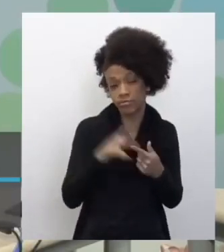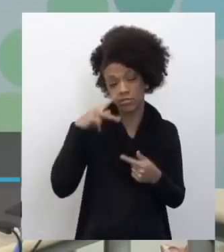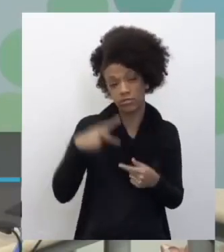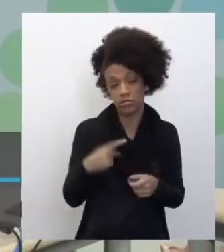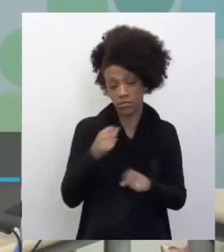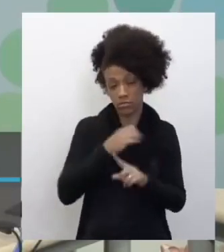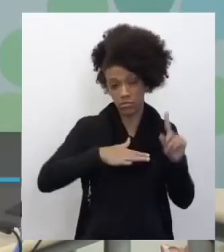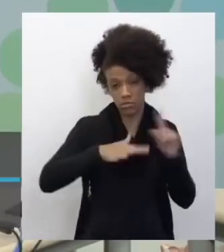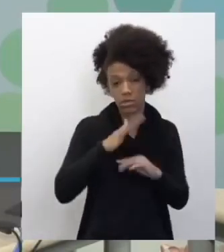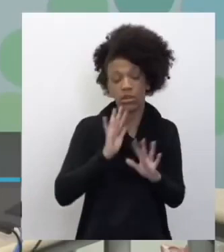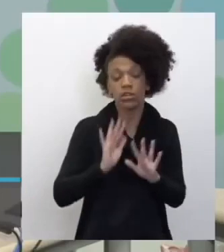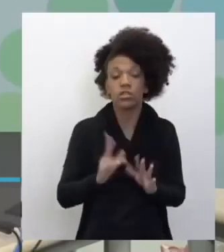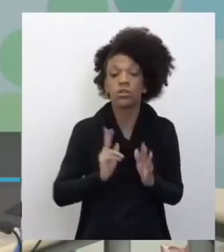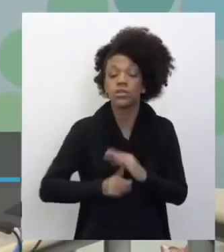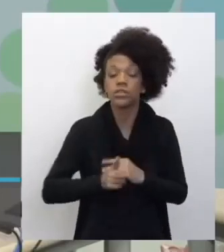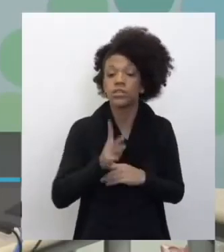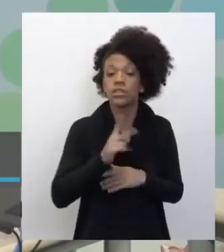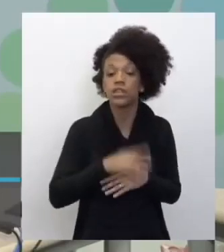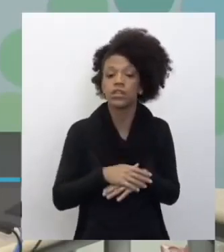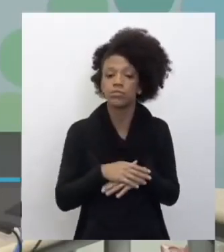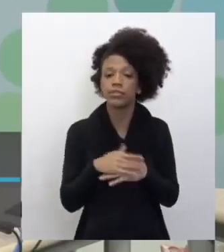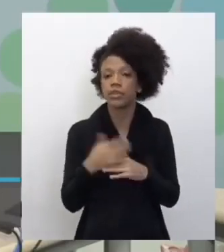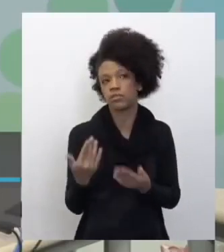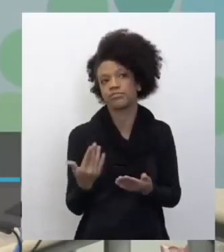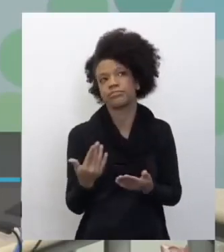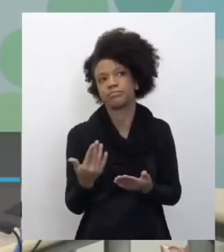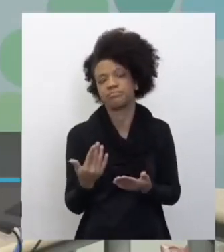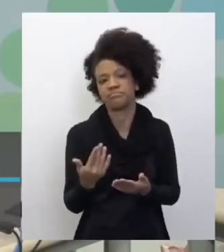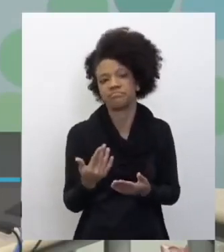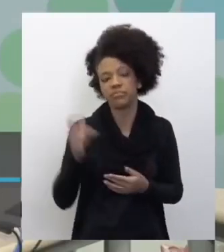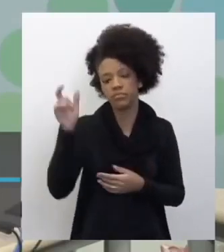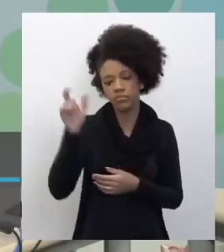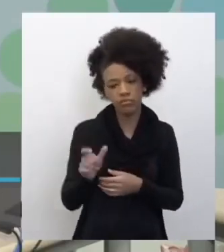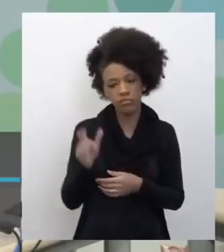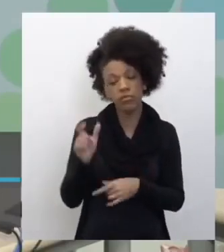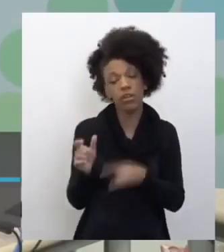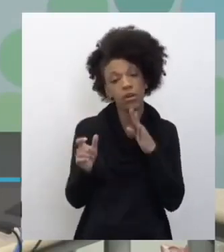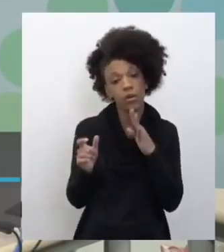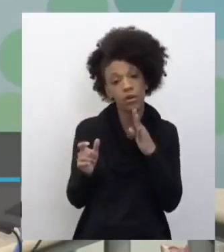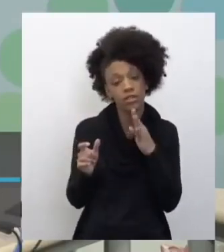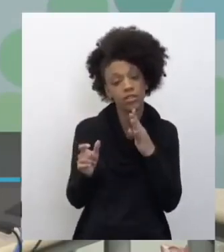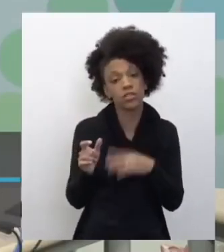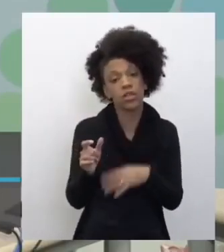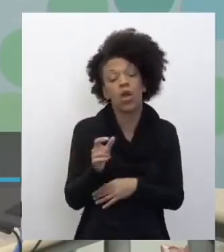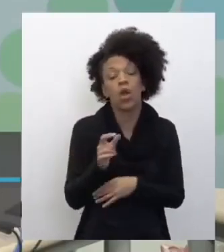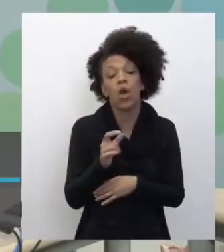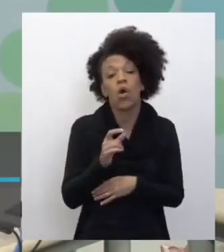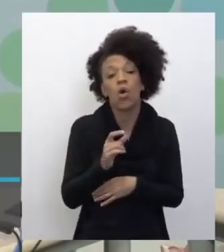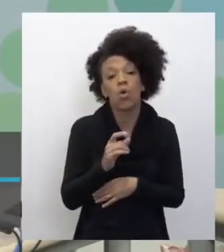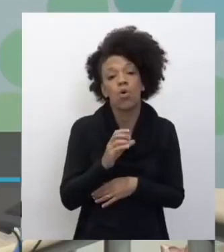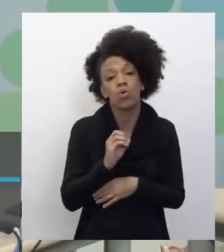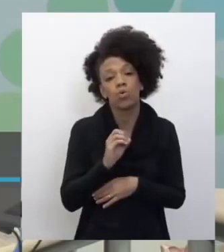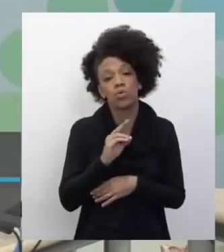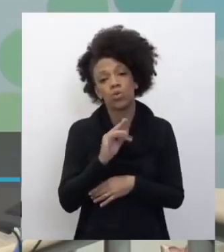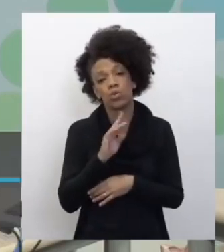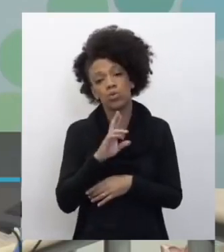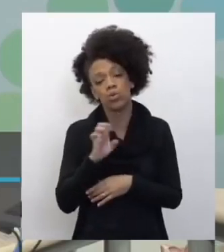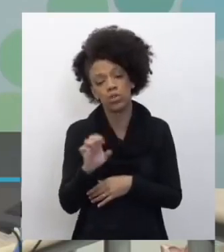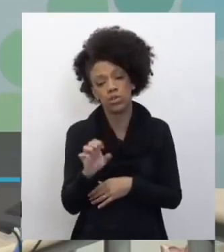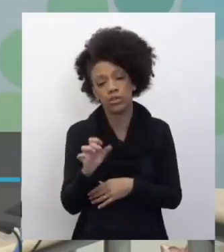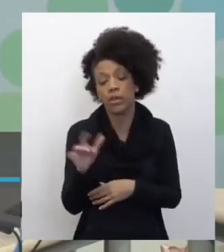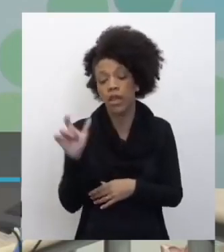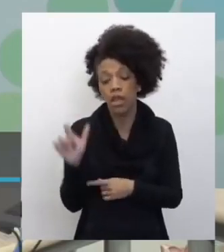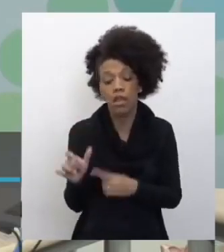Então, sempre o Dottore, por exemplo, ele é conhecido por ser, né, um grande